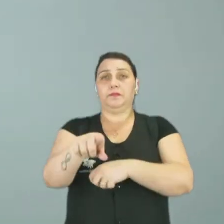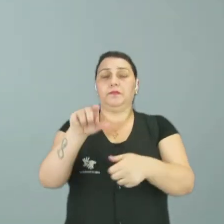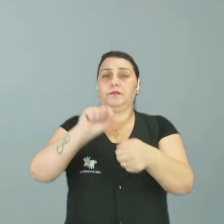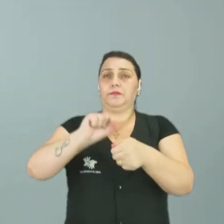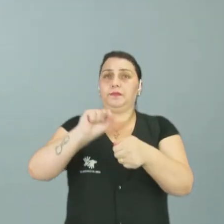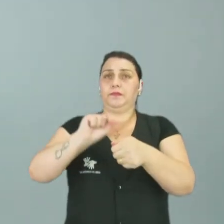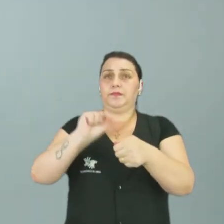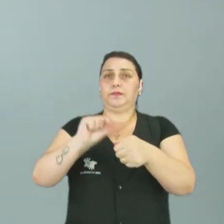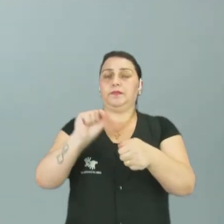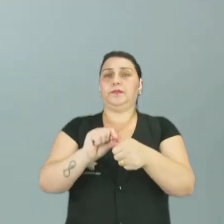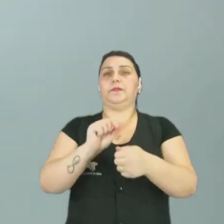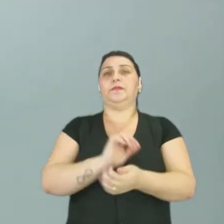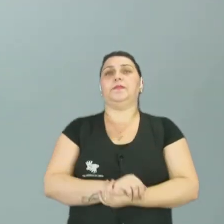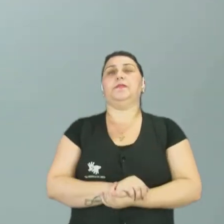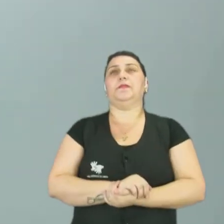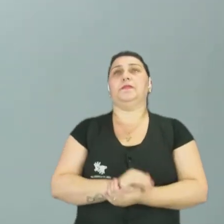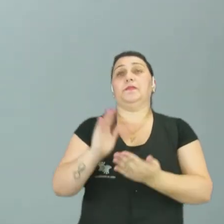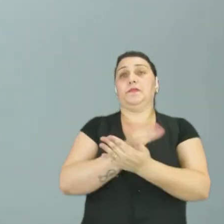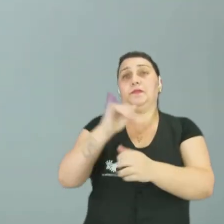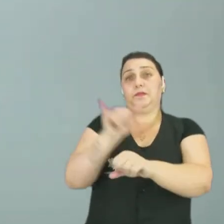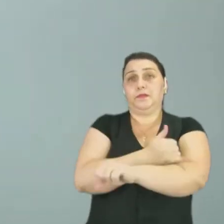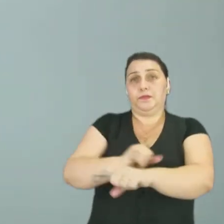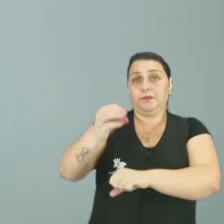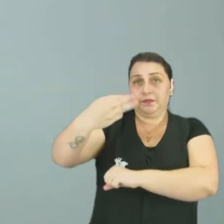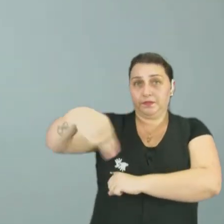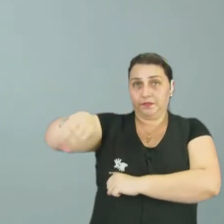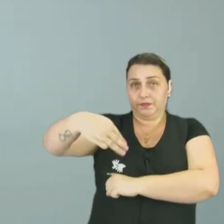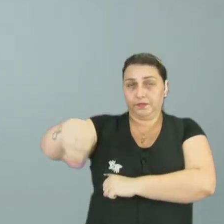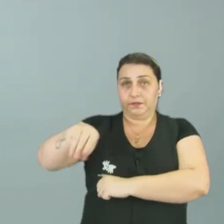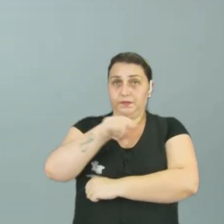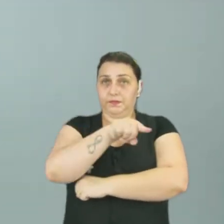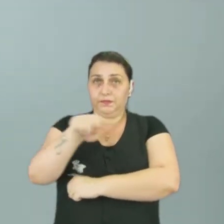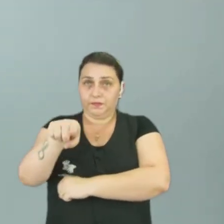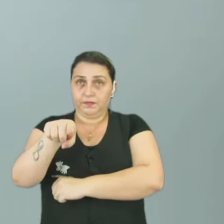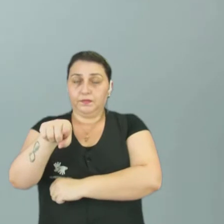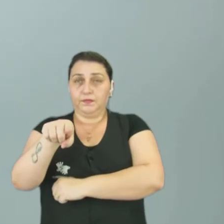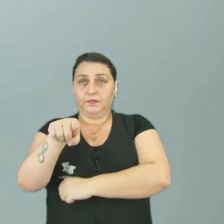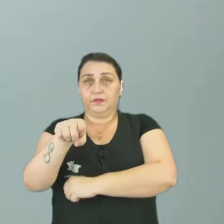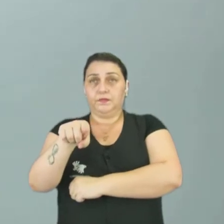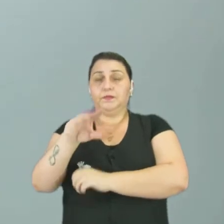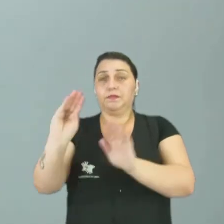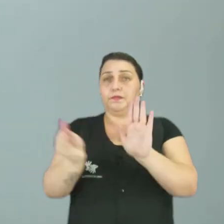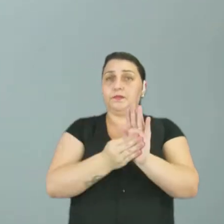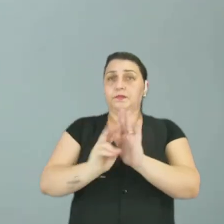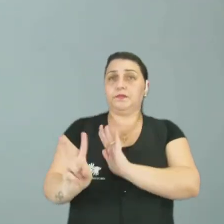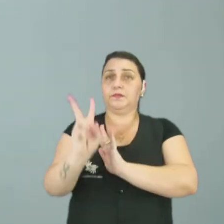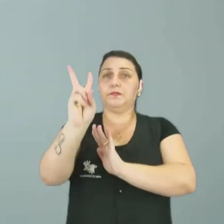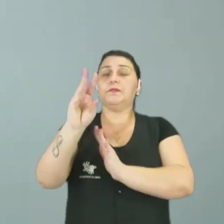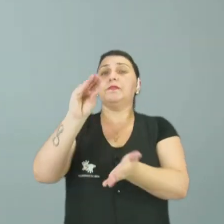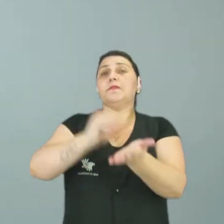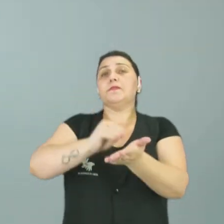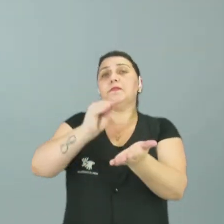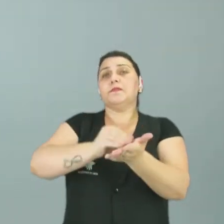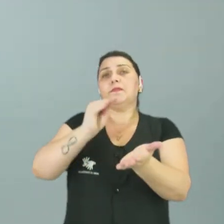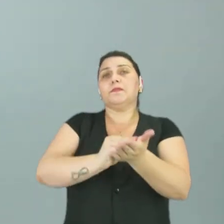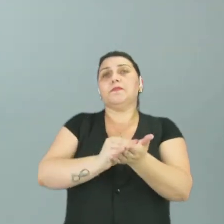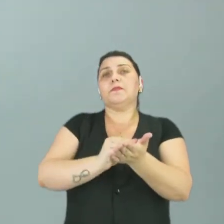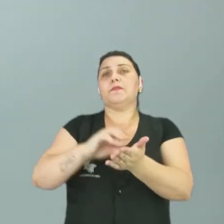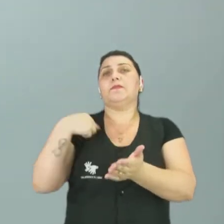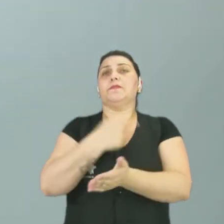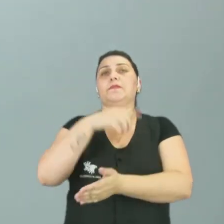fazer né ou algumas estratégias de matemática para que você é coloca os valores que estão faltando